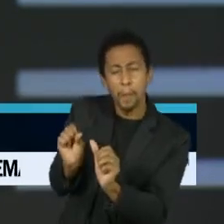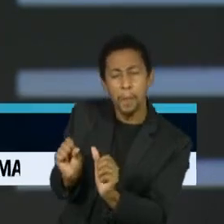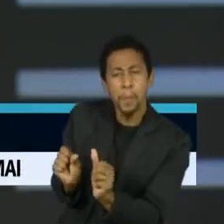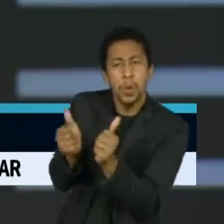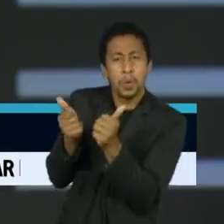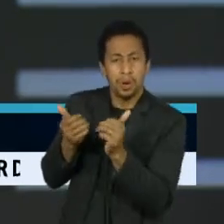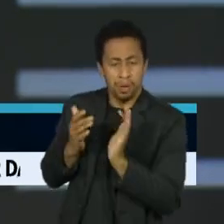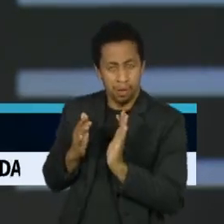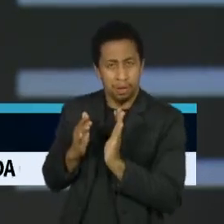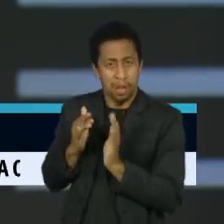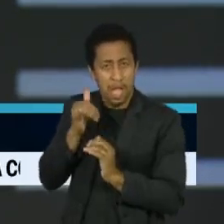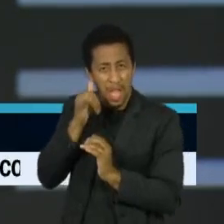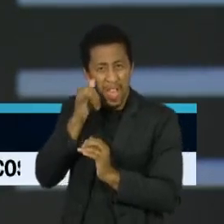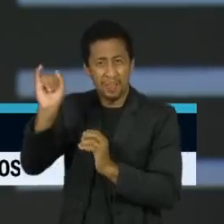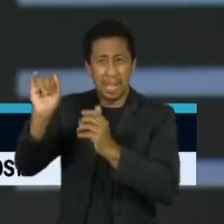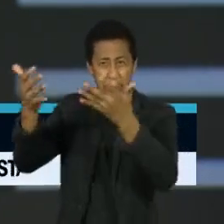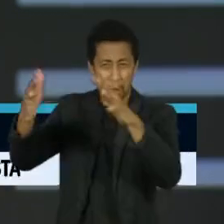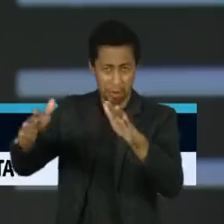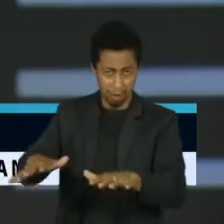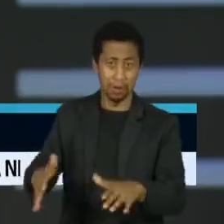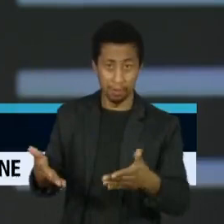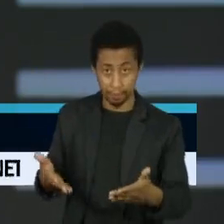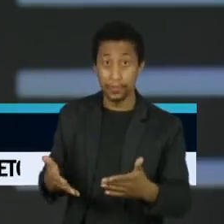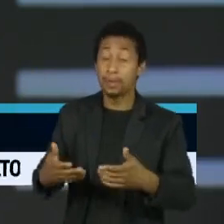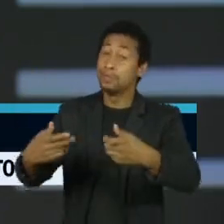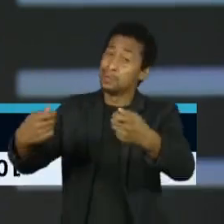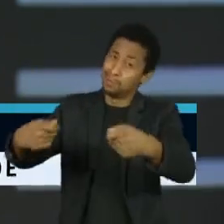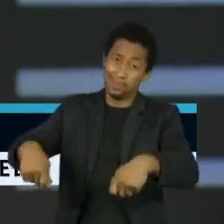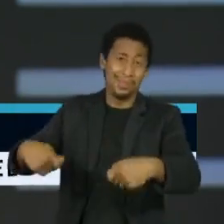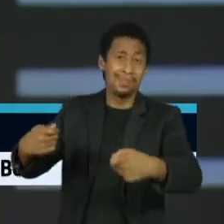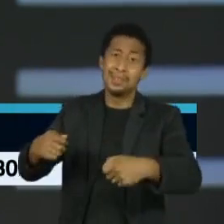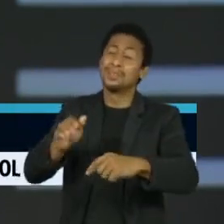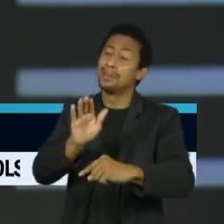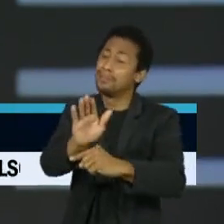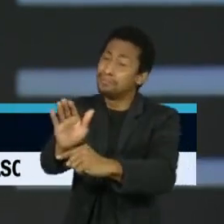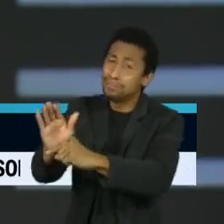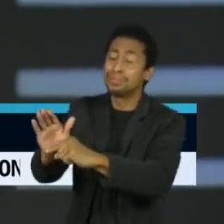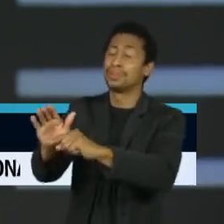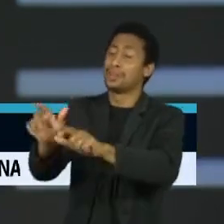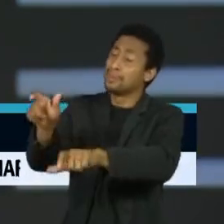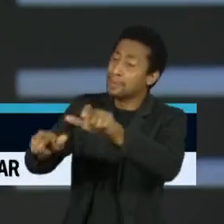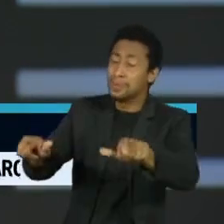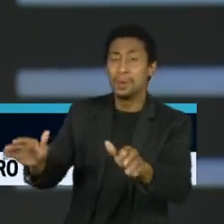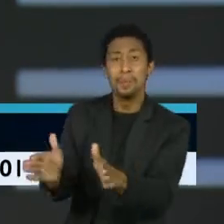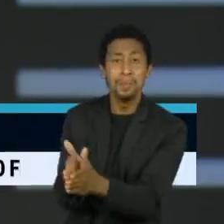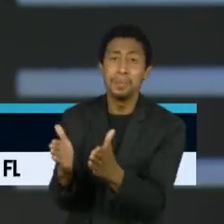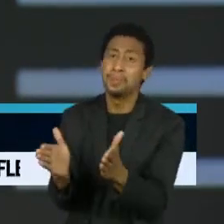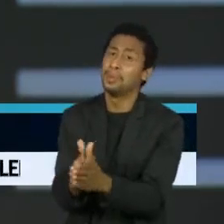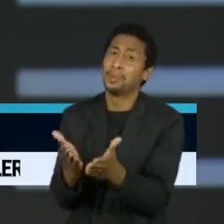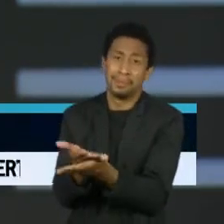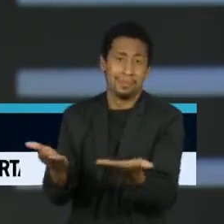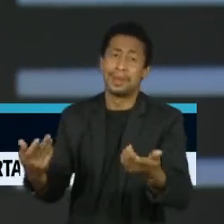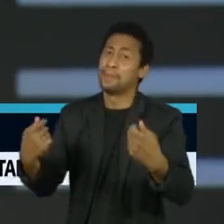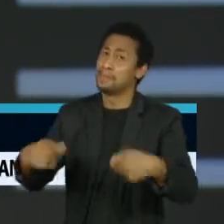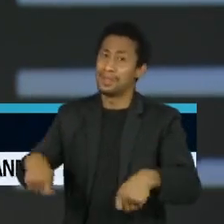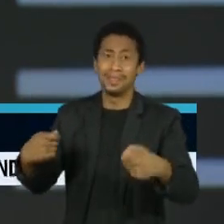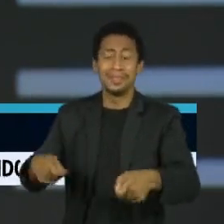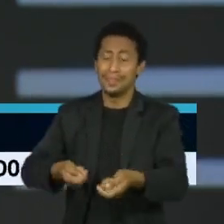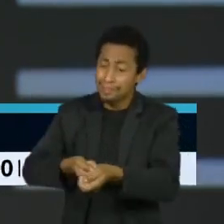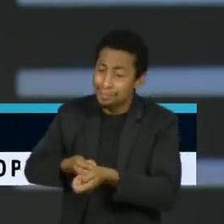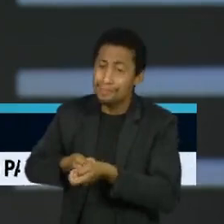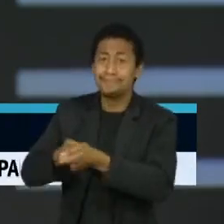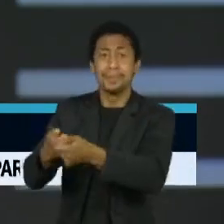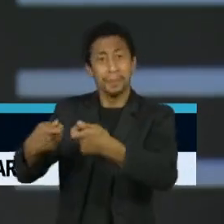melhor para isso, que precisa ter um programa para os classes menos favorecidos, para aqueles que estão à próxima linha da pobreza e da miséria,